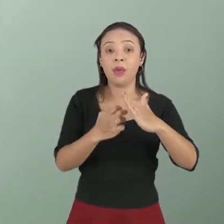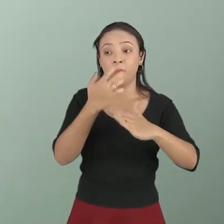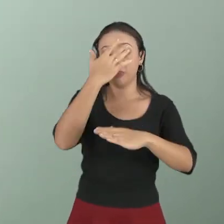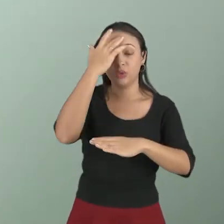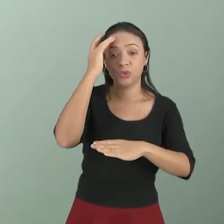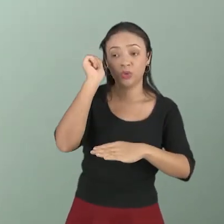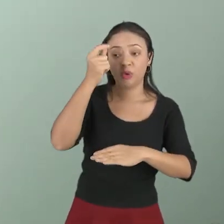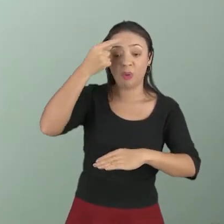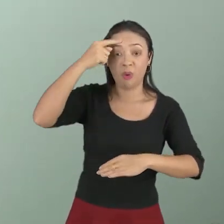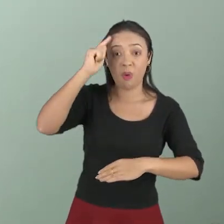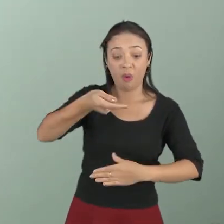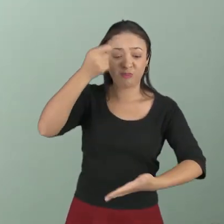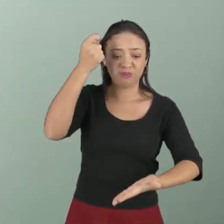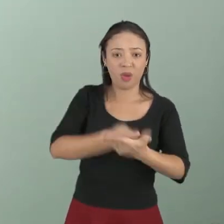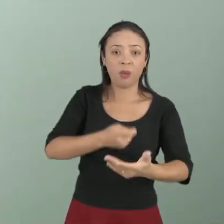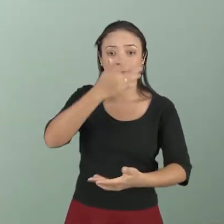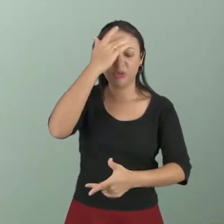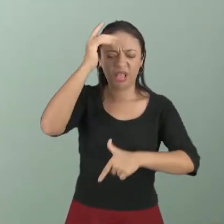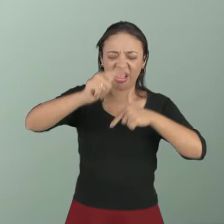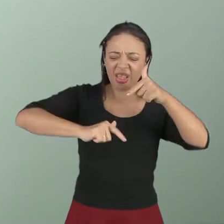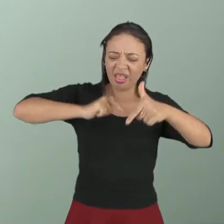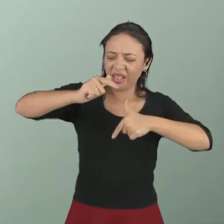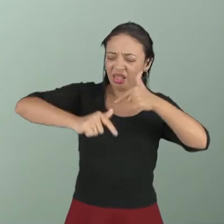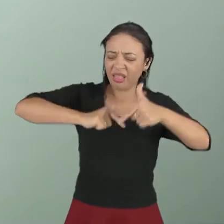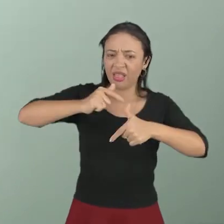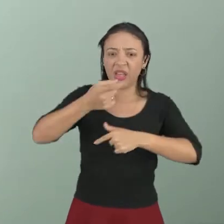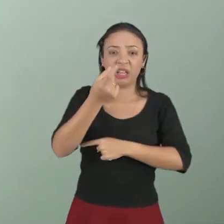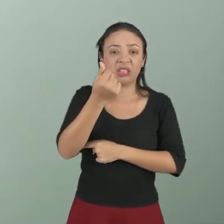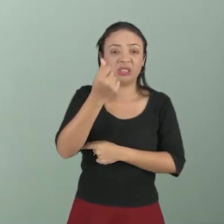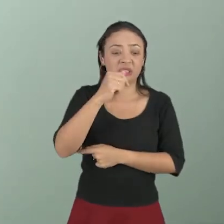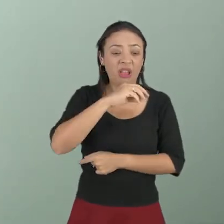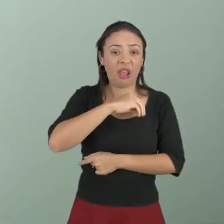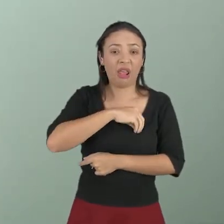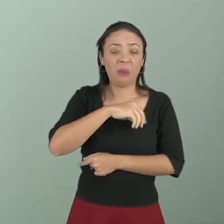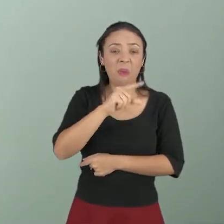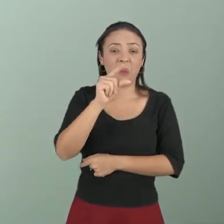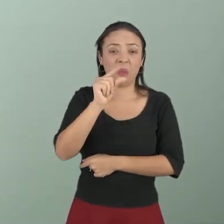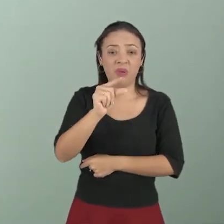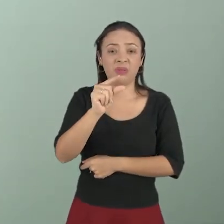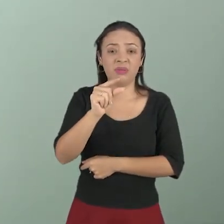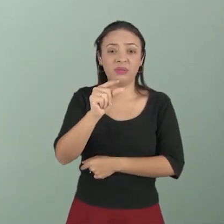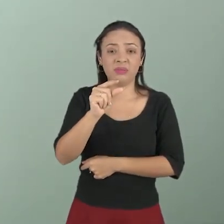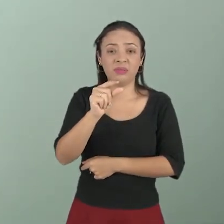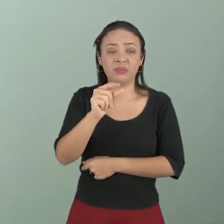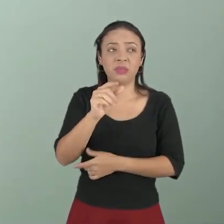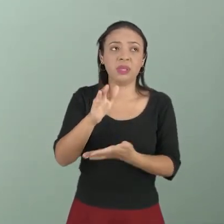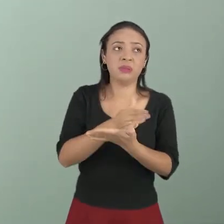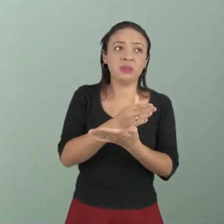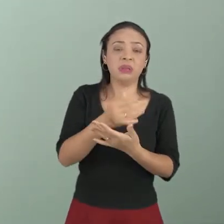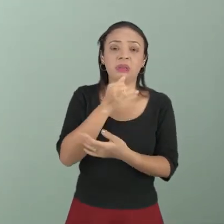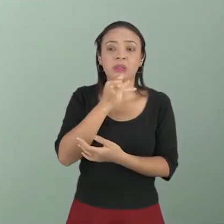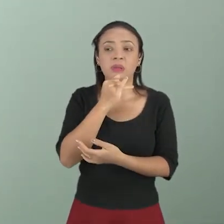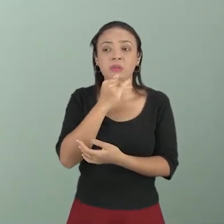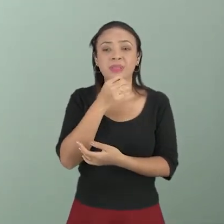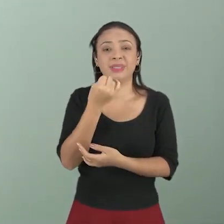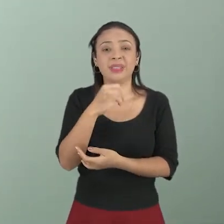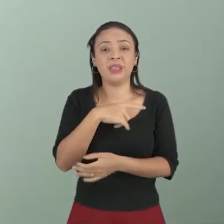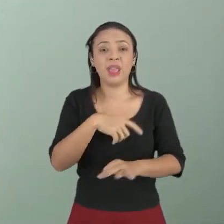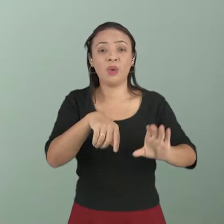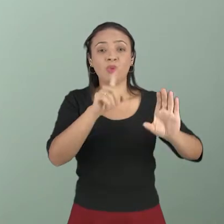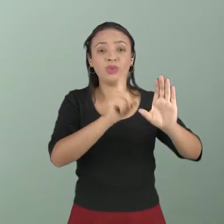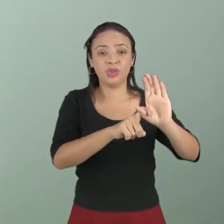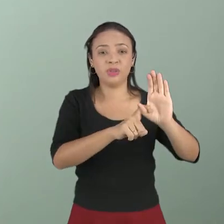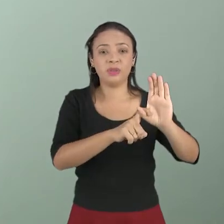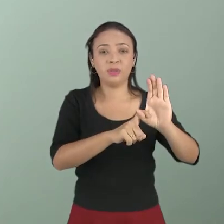trabalhar além do que devia e ela ganha bem menos por isso, ou quando ela trabalha para quitar dívidas. É considerado ainda